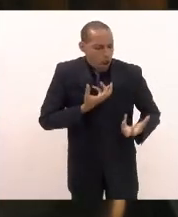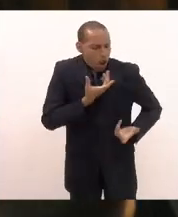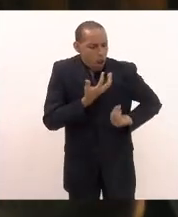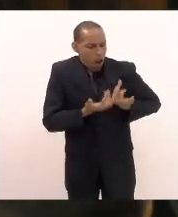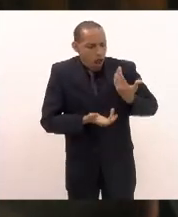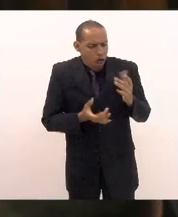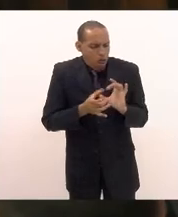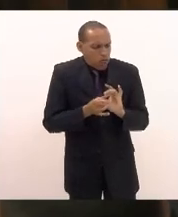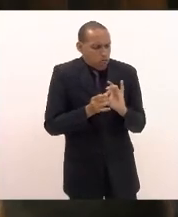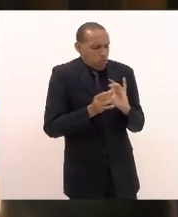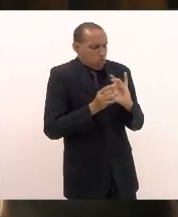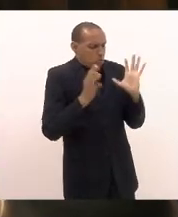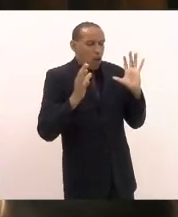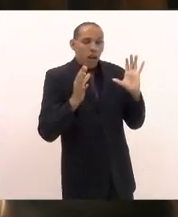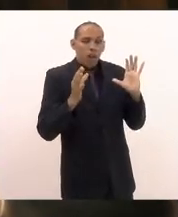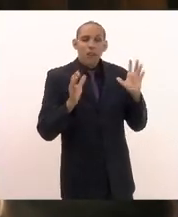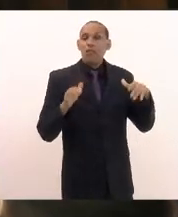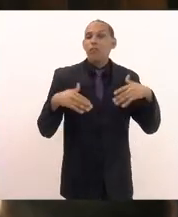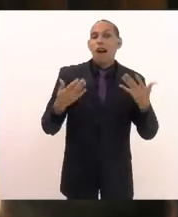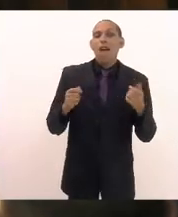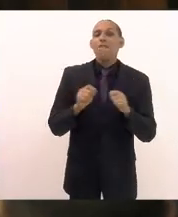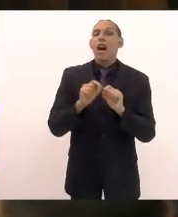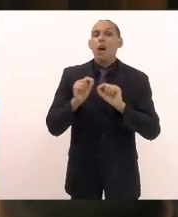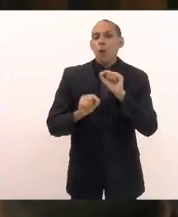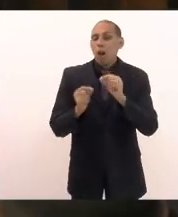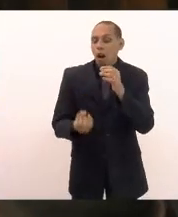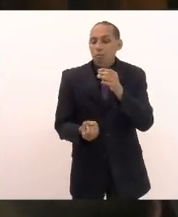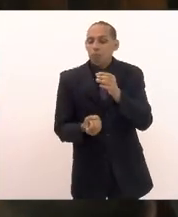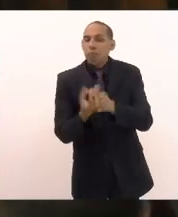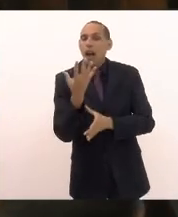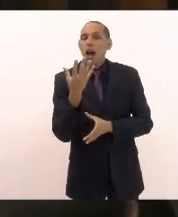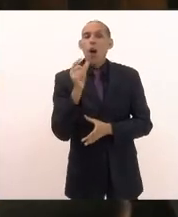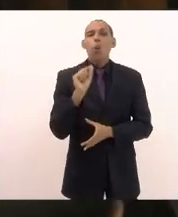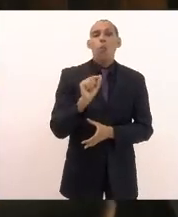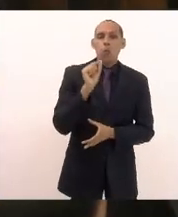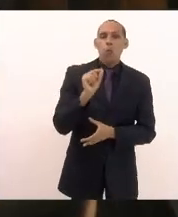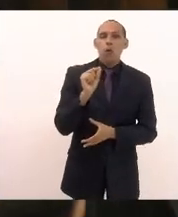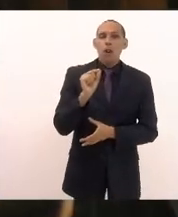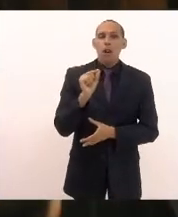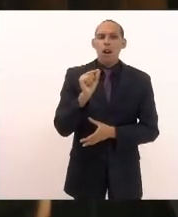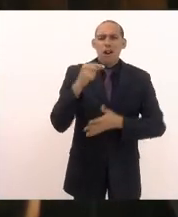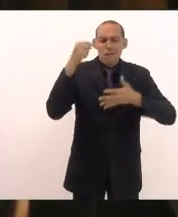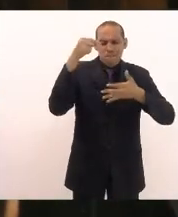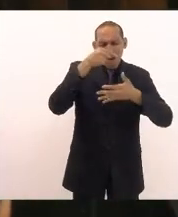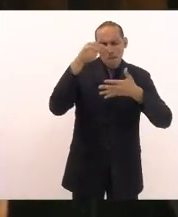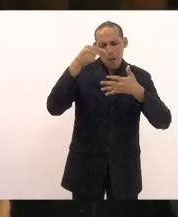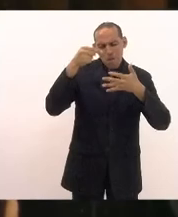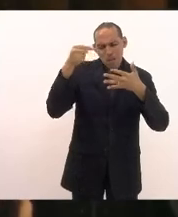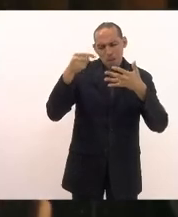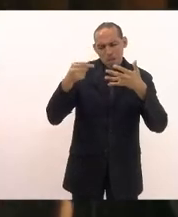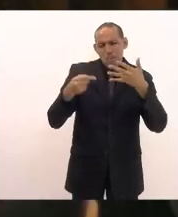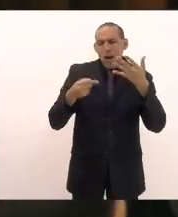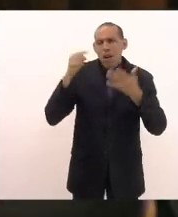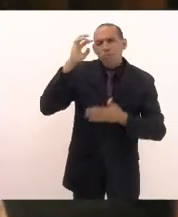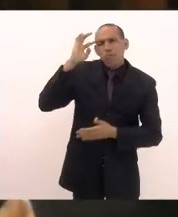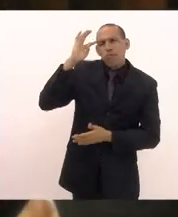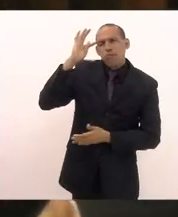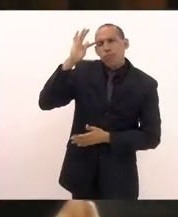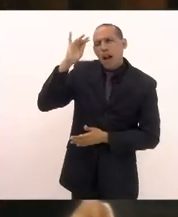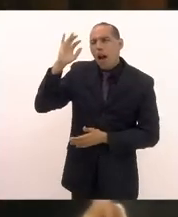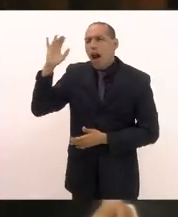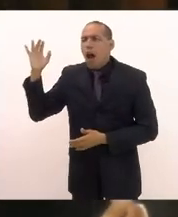vícios? Eles então constroem todo um arcabouço teórico,